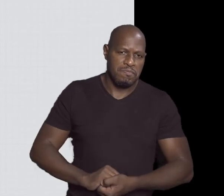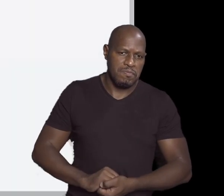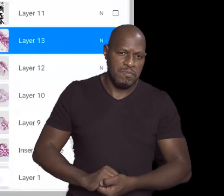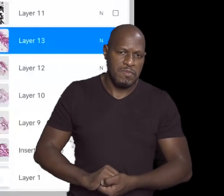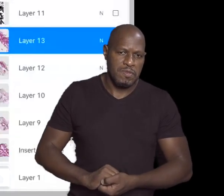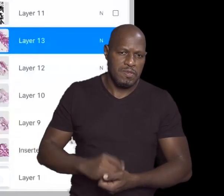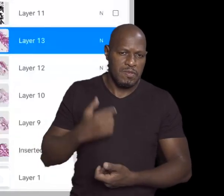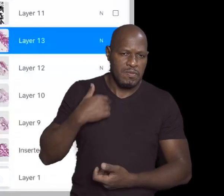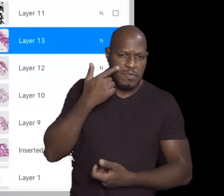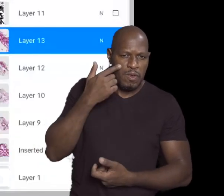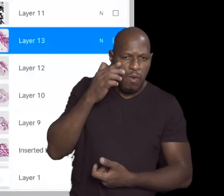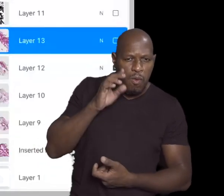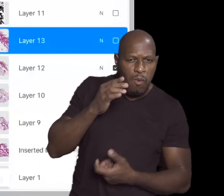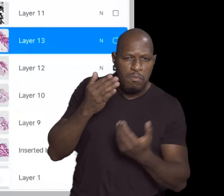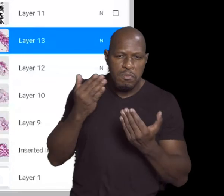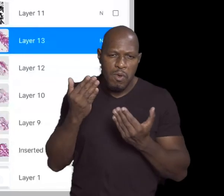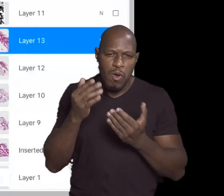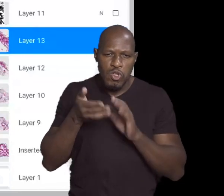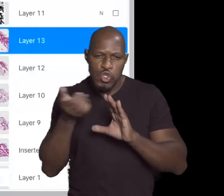vou com mais cuidado.